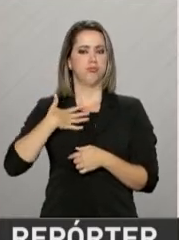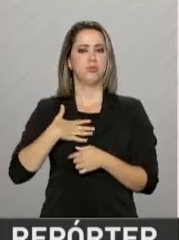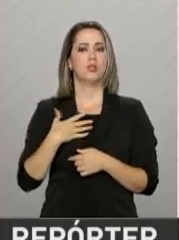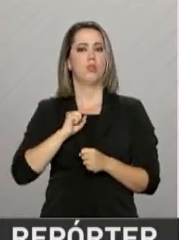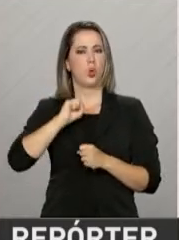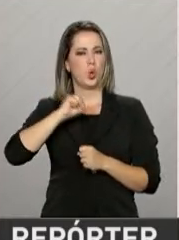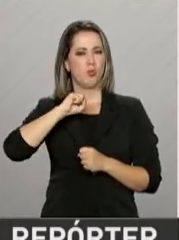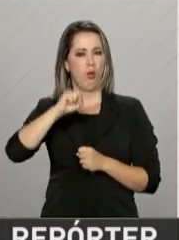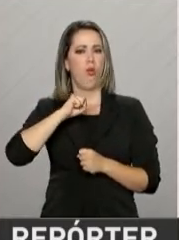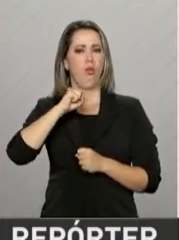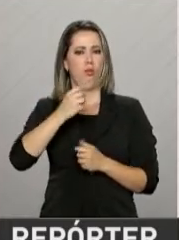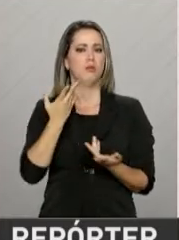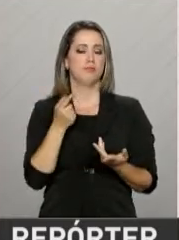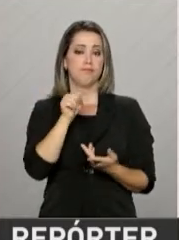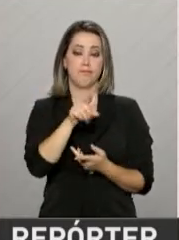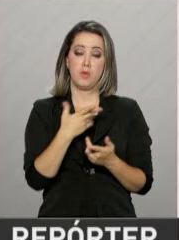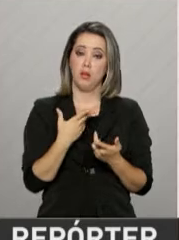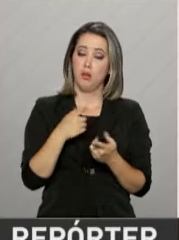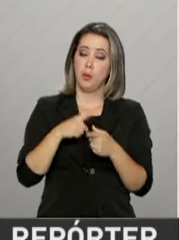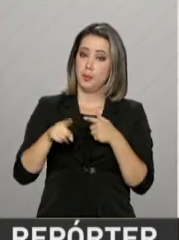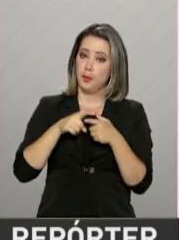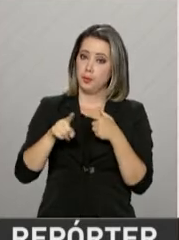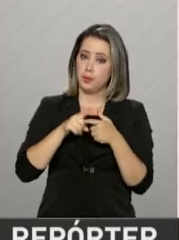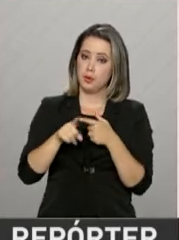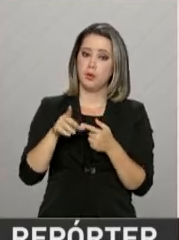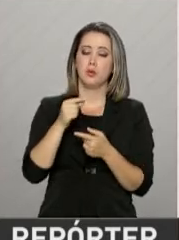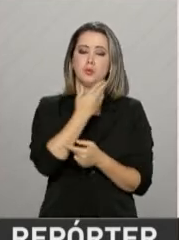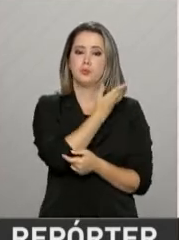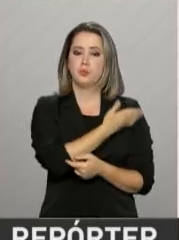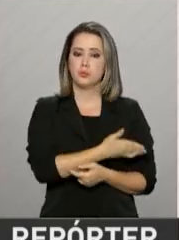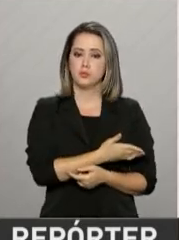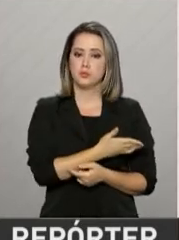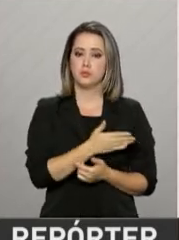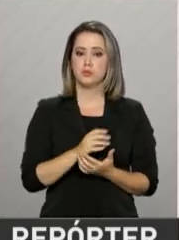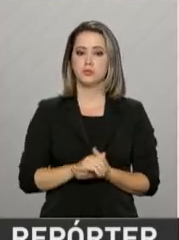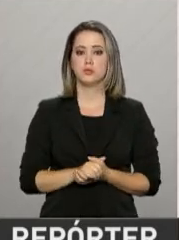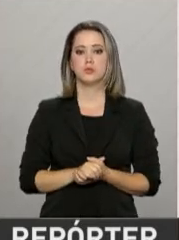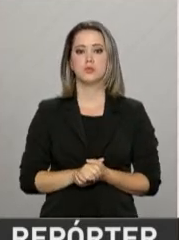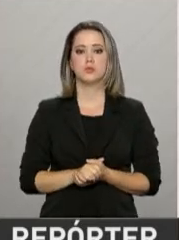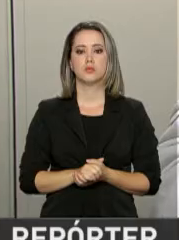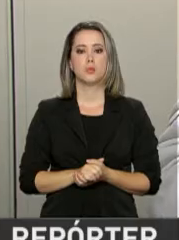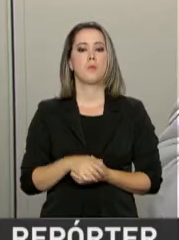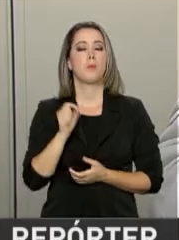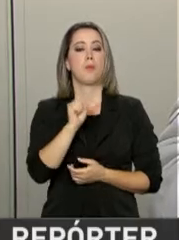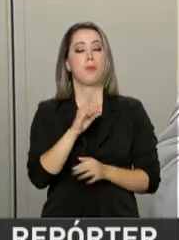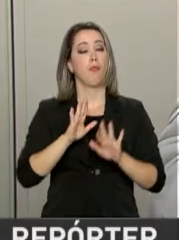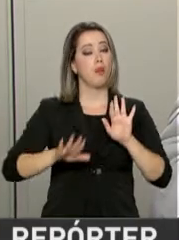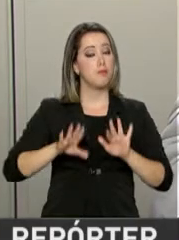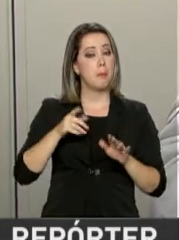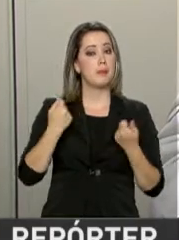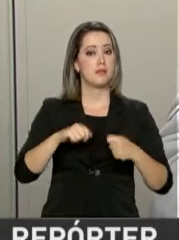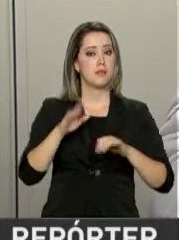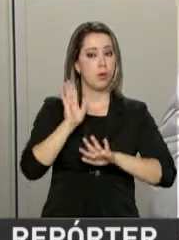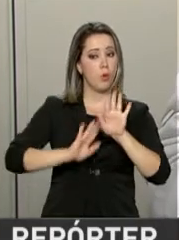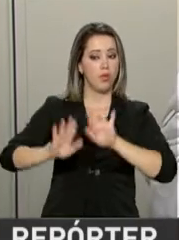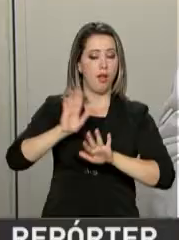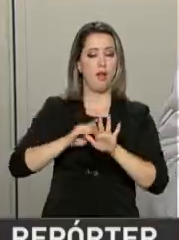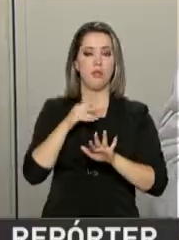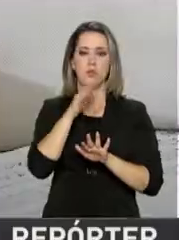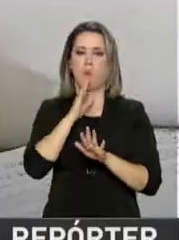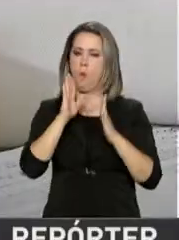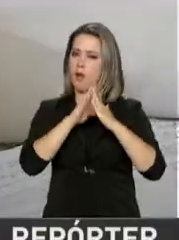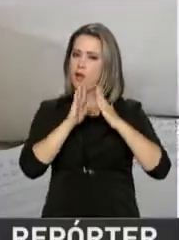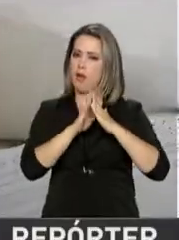água é desencadeada por fatores como ácaros fungos pole animais de estimação e poluição alguns cuidados simples com a